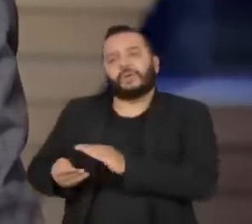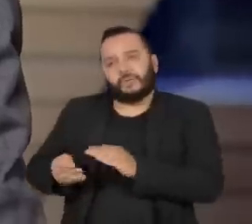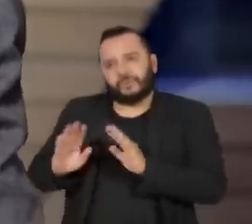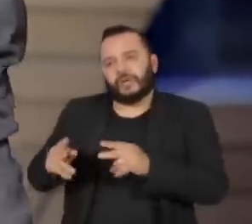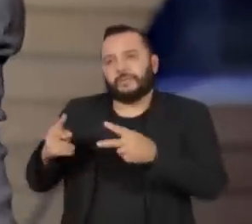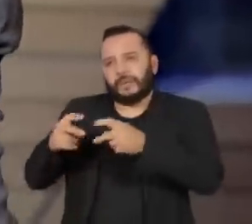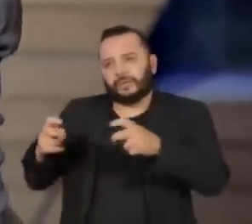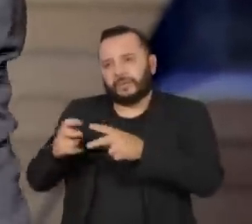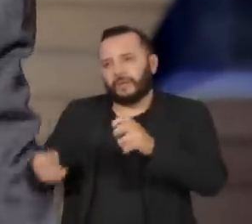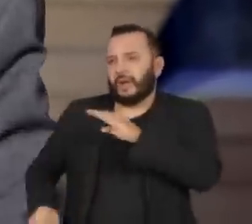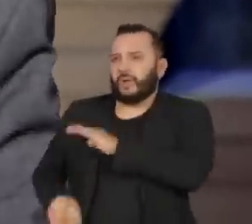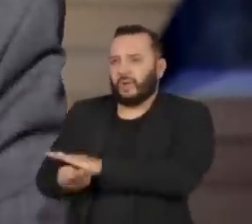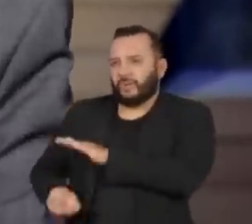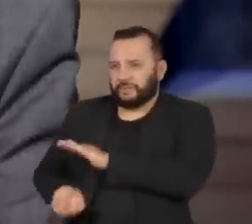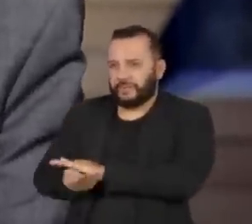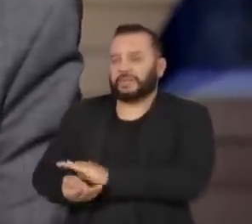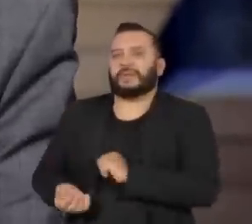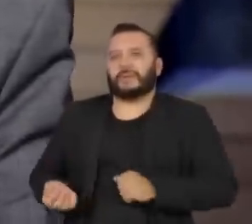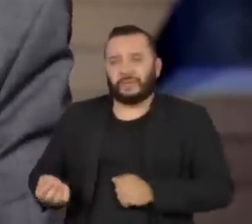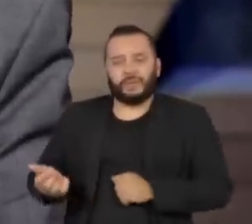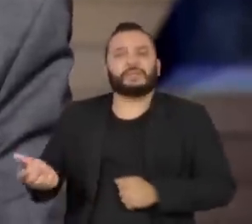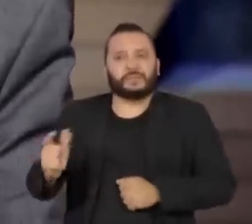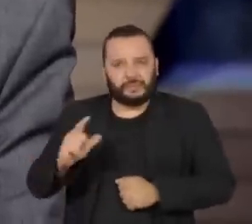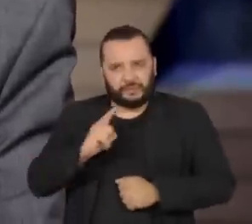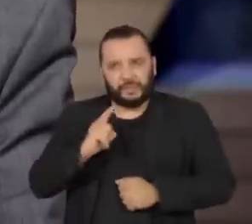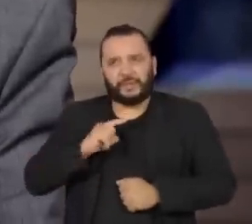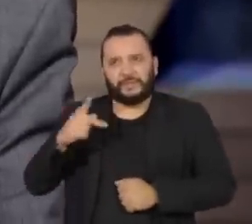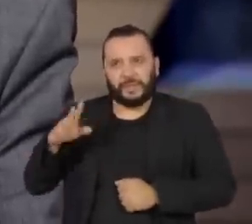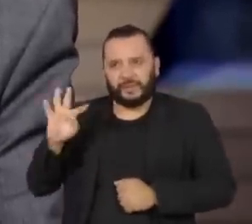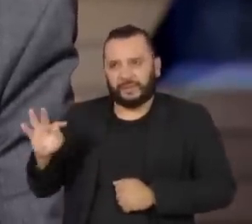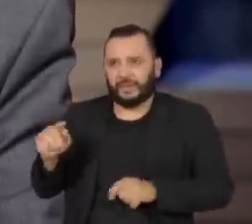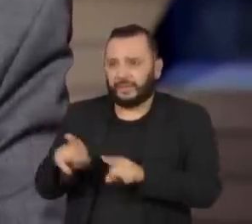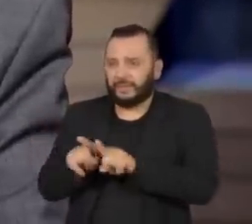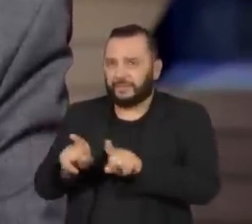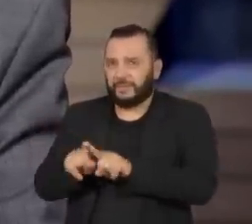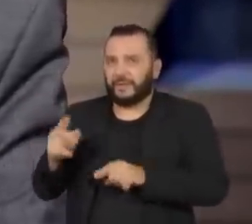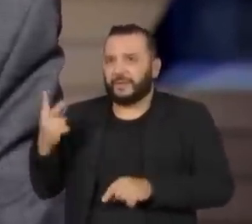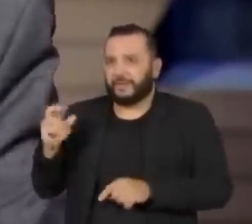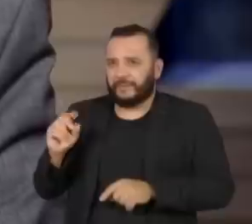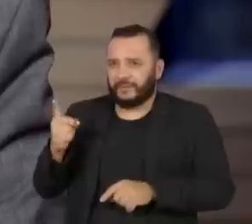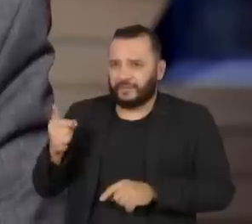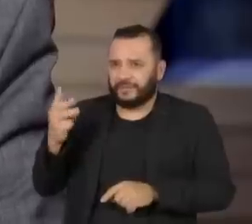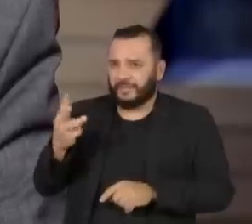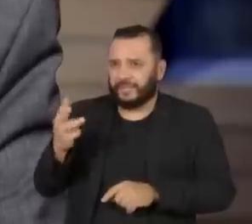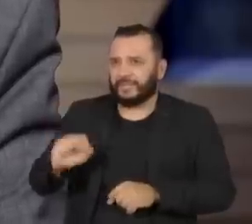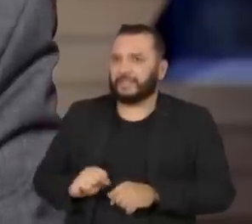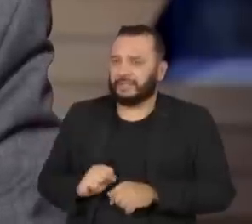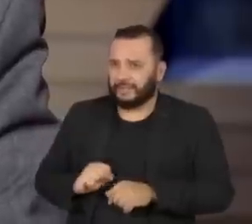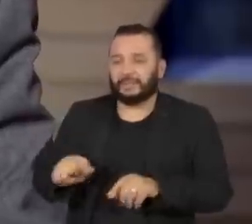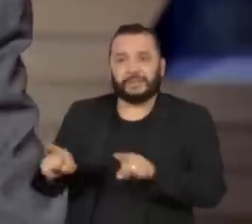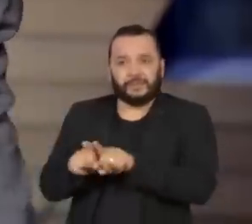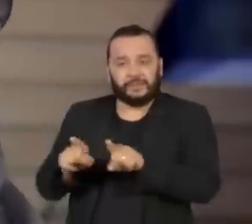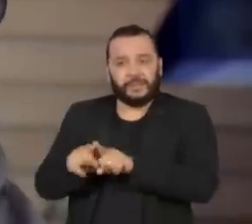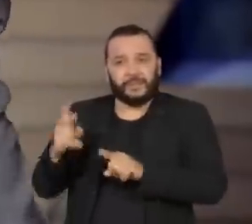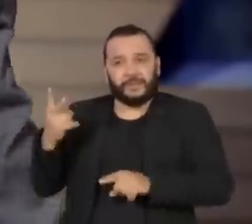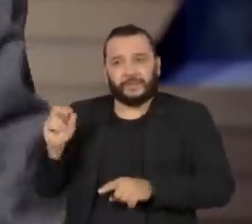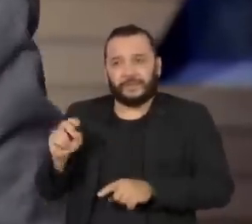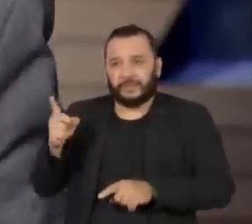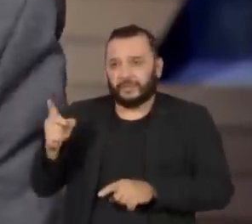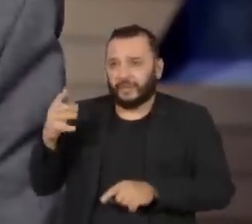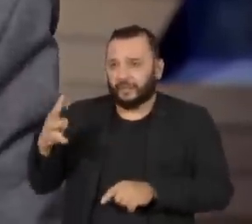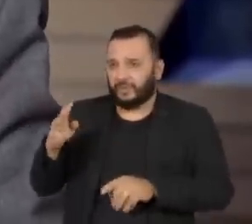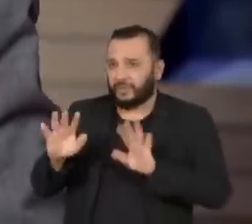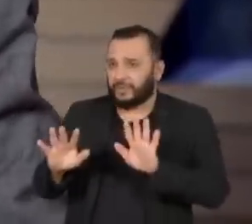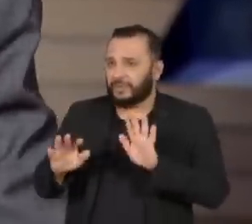história para chegar até isso. Os episódios de 2013 também, que foram lamentáveis, essa de 2014. Mas eu